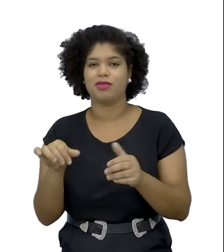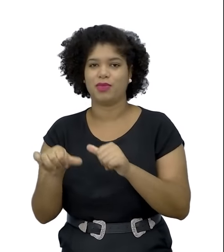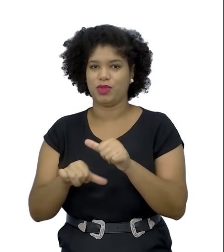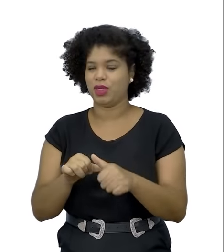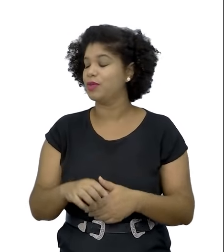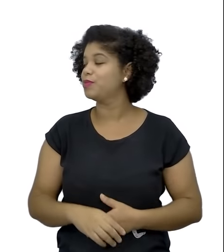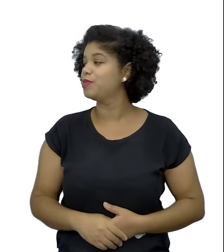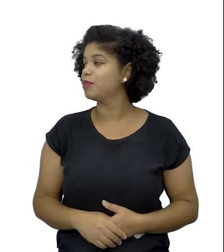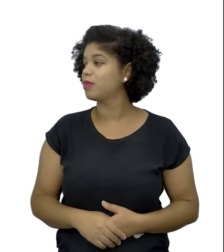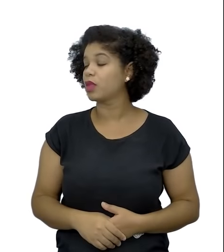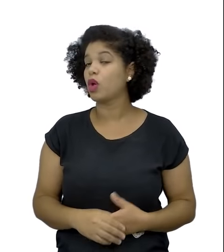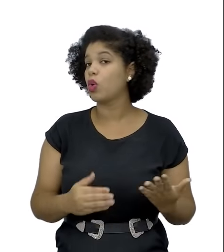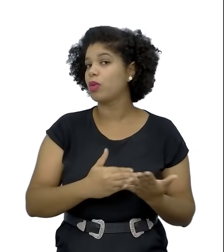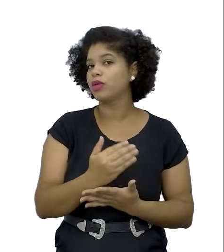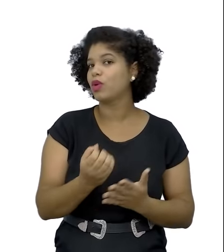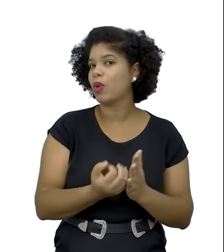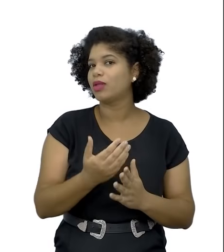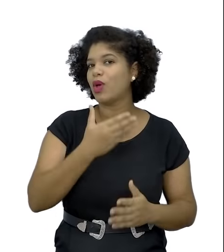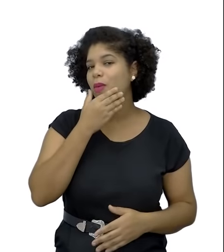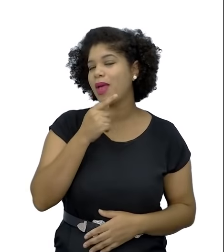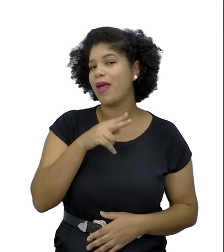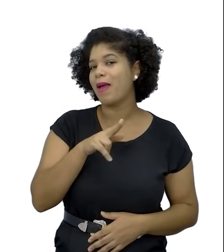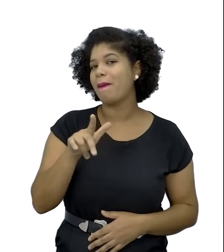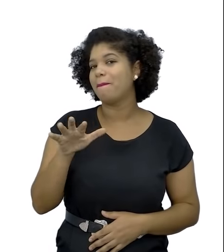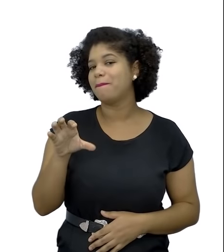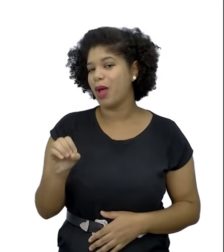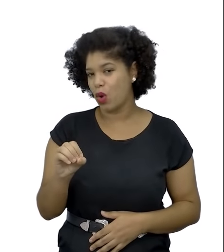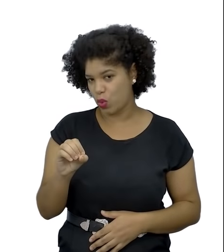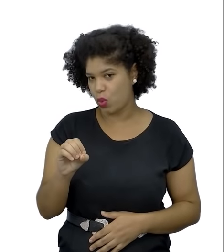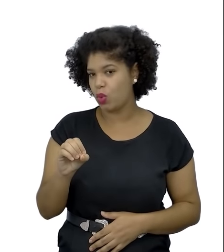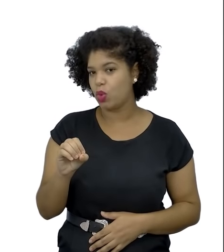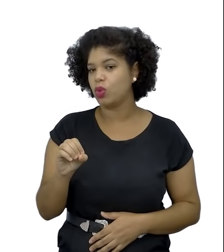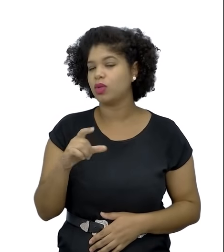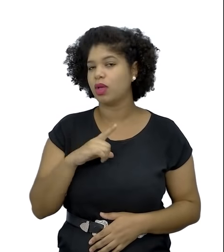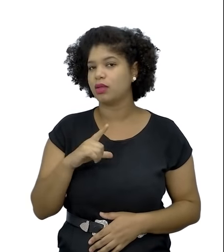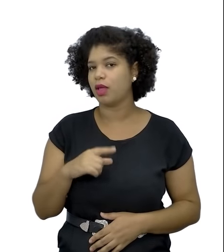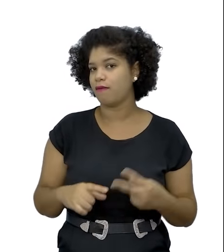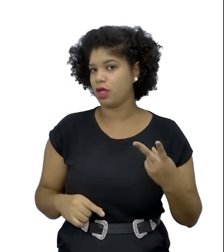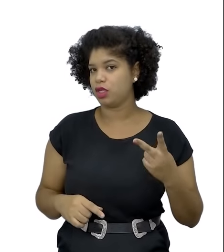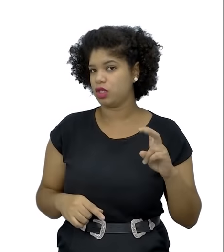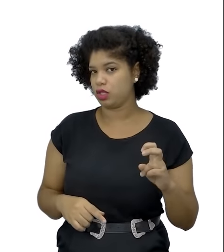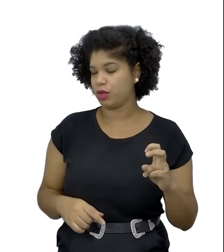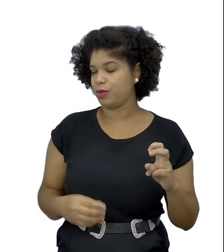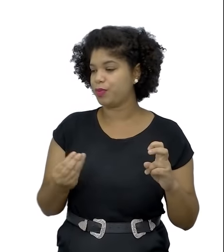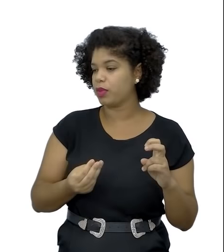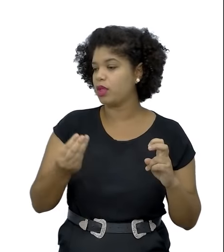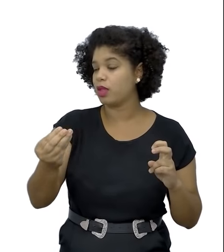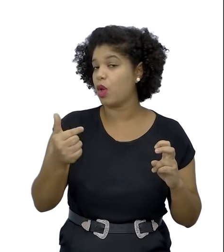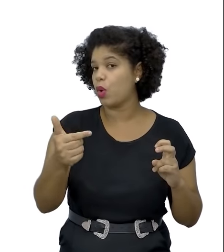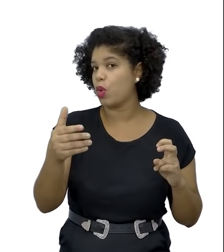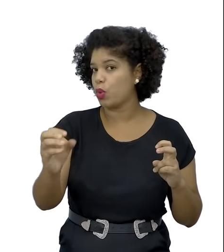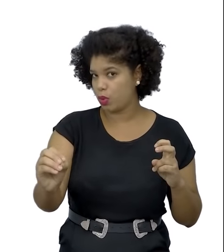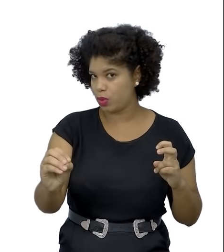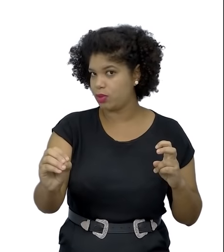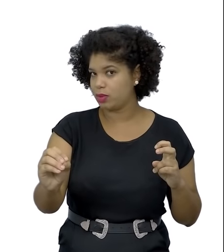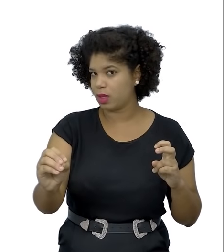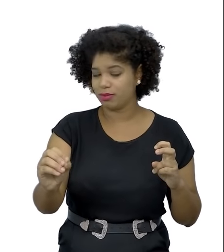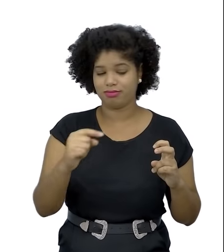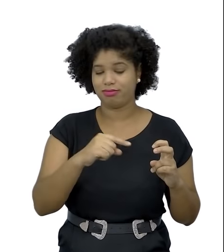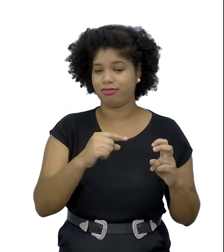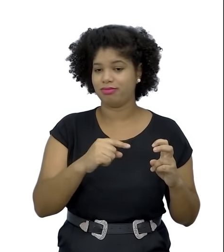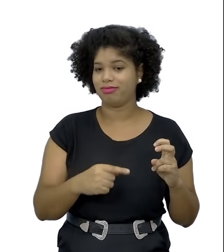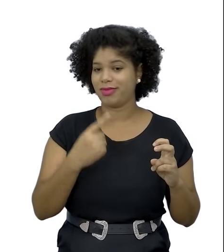tinha 25 figurinhas, ele deu 10 para Flávio. Com quantas figurinhas ficou?